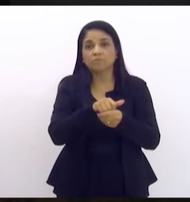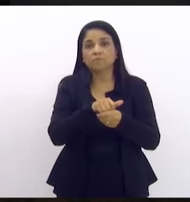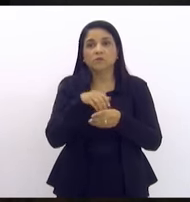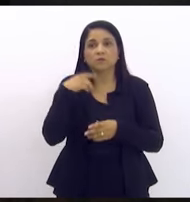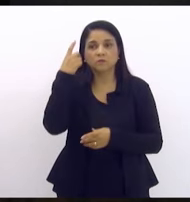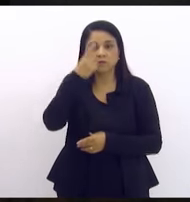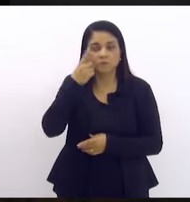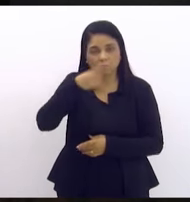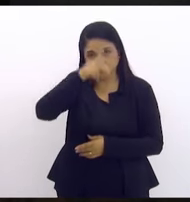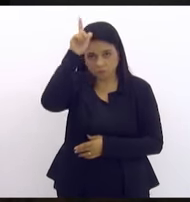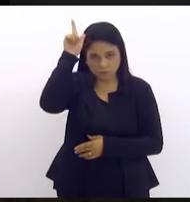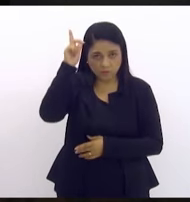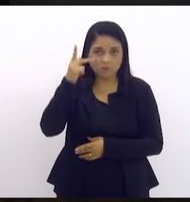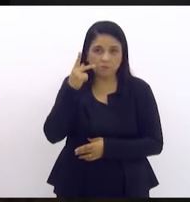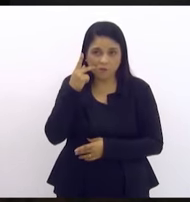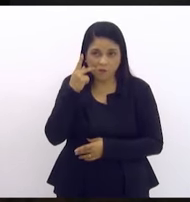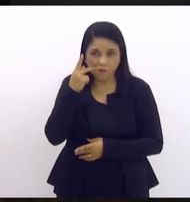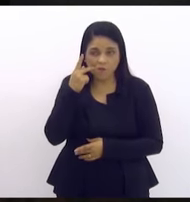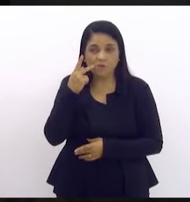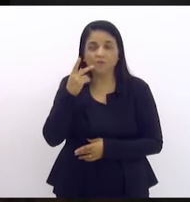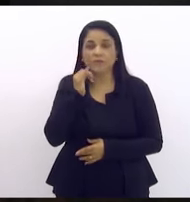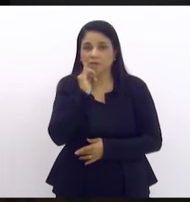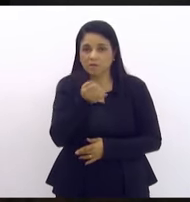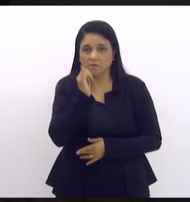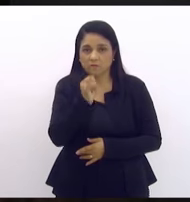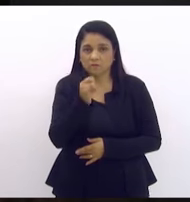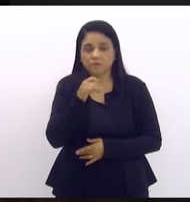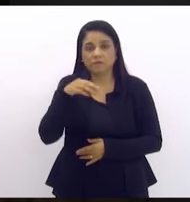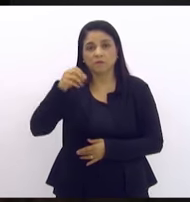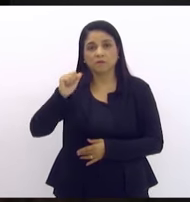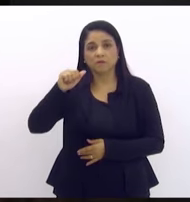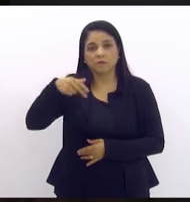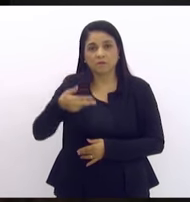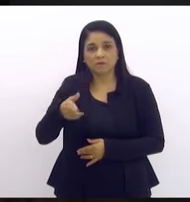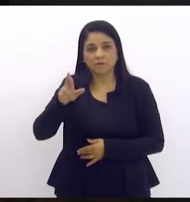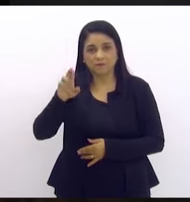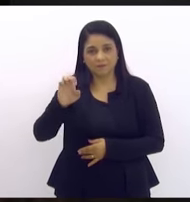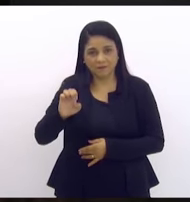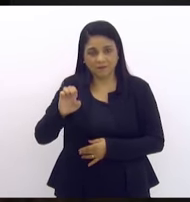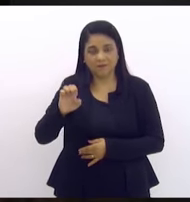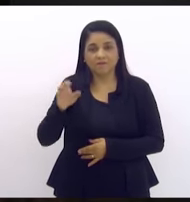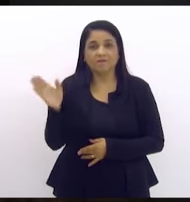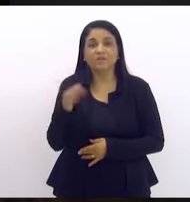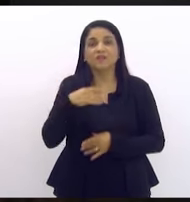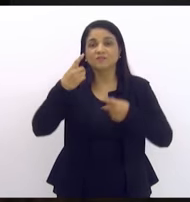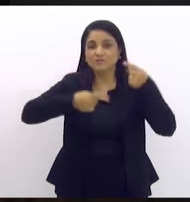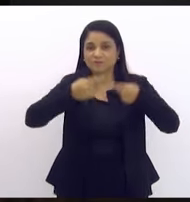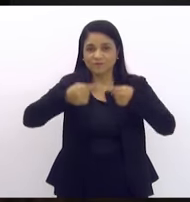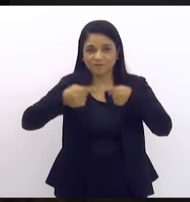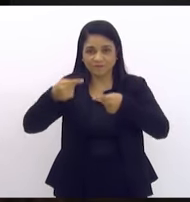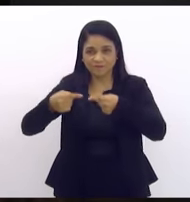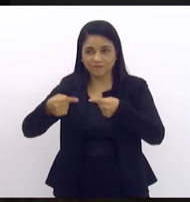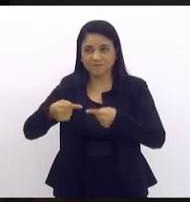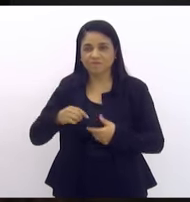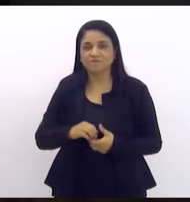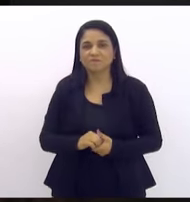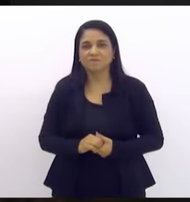deputado Luiz Paulo. Relator, deputado André Correia. Em discussão.